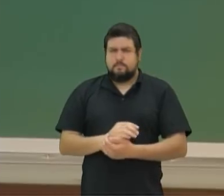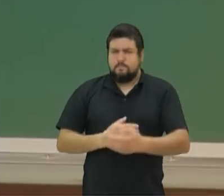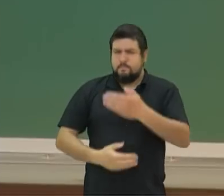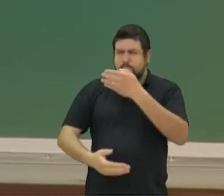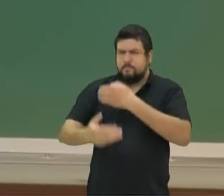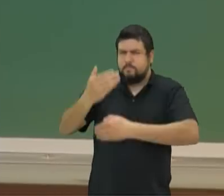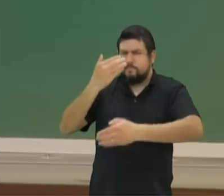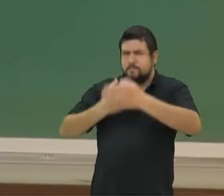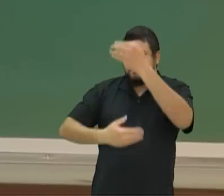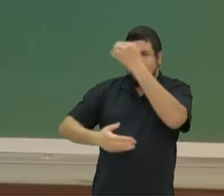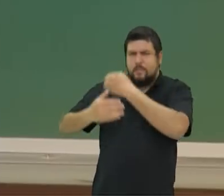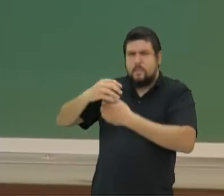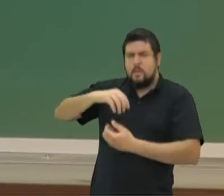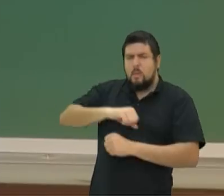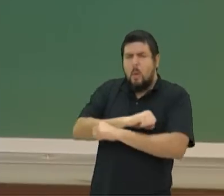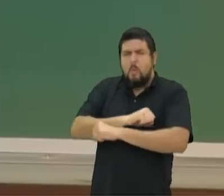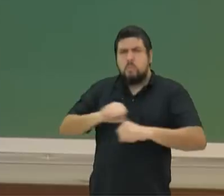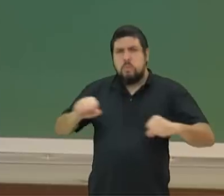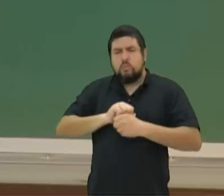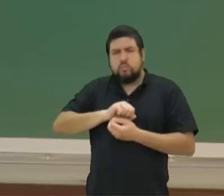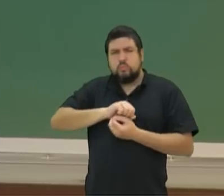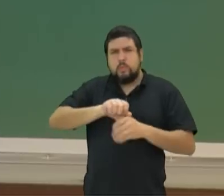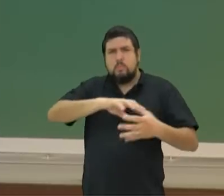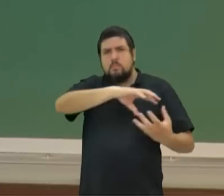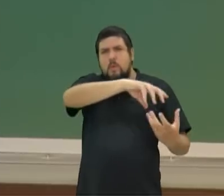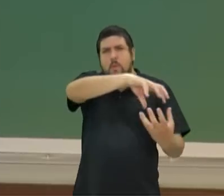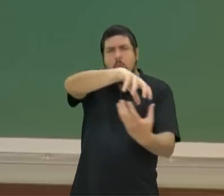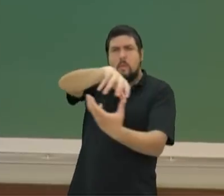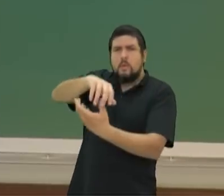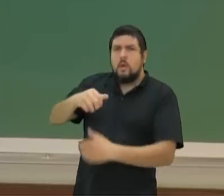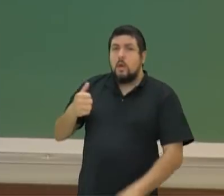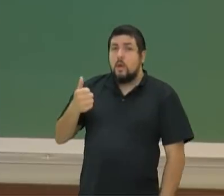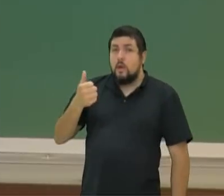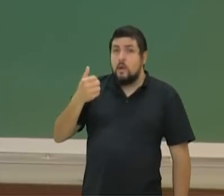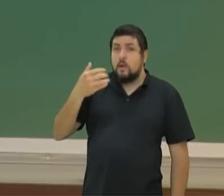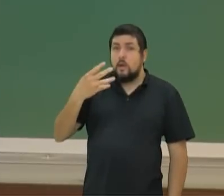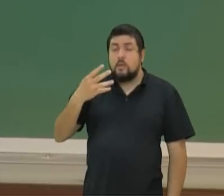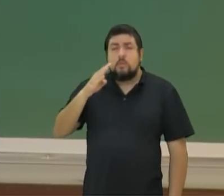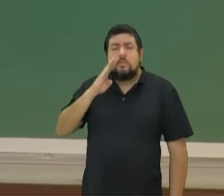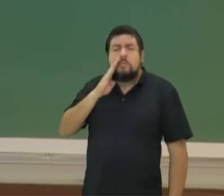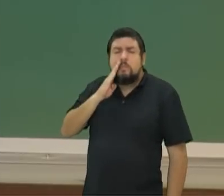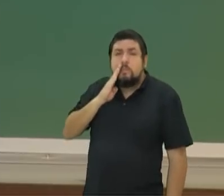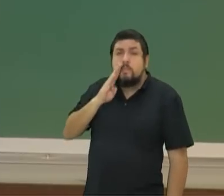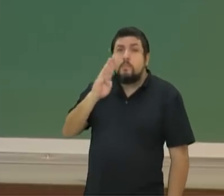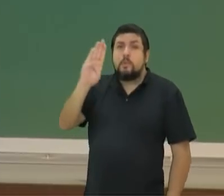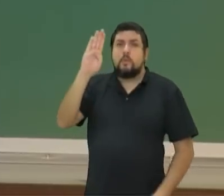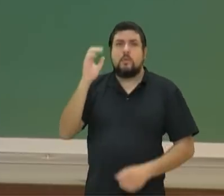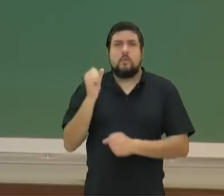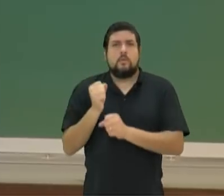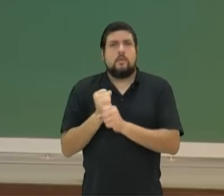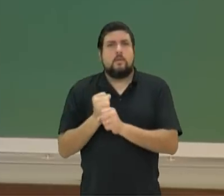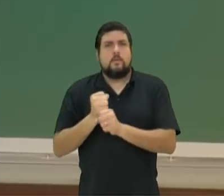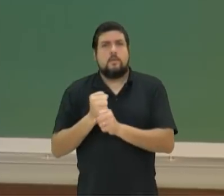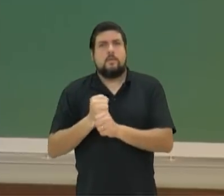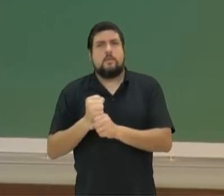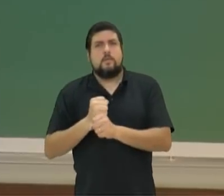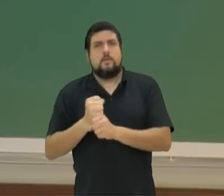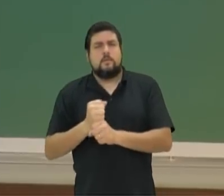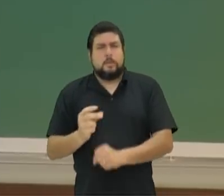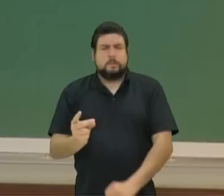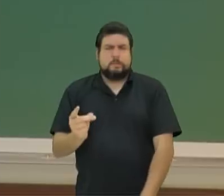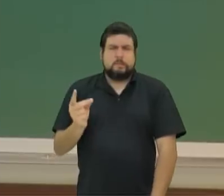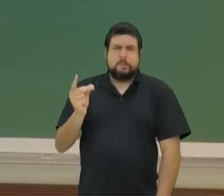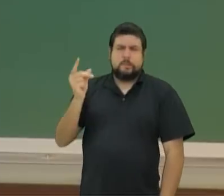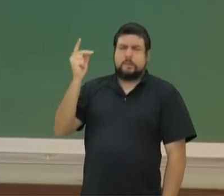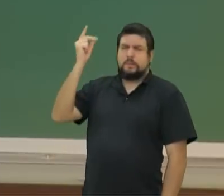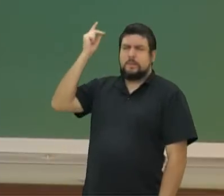há 14 bilhões de anos atrás. Não foi ontem, nem semana passada. Faz muito, muito tempo.